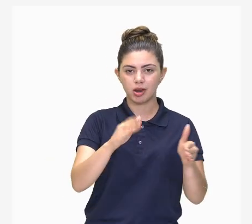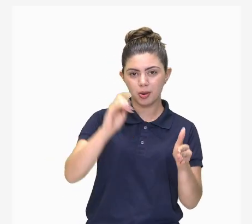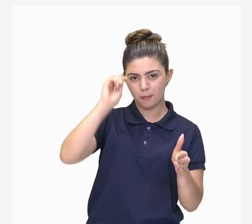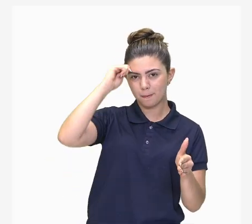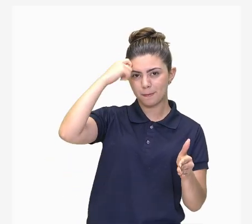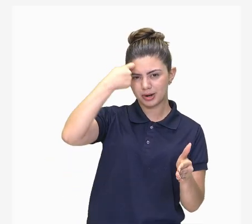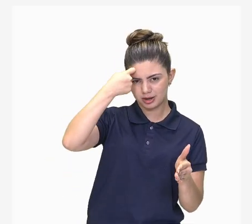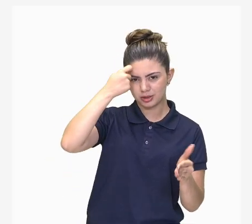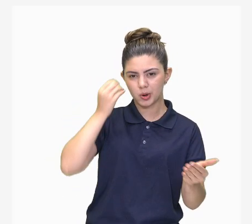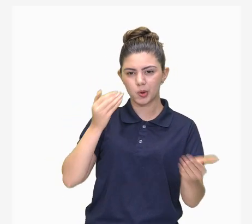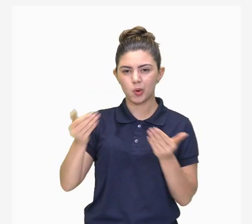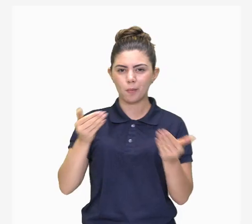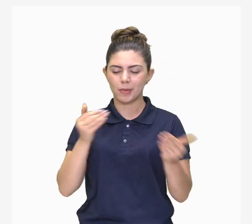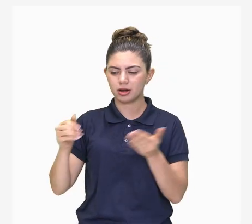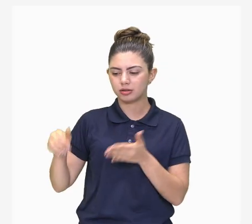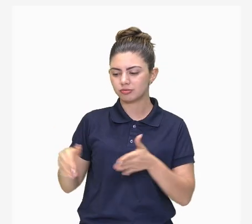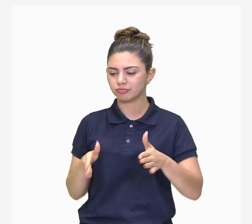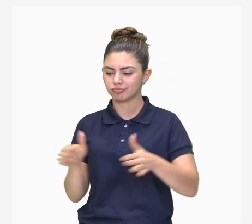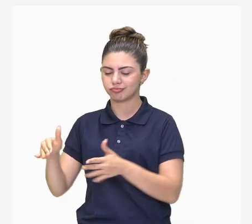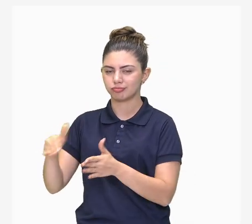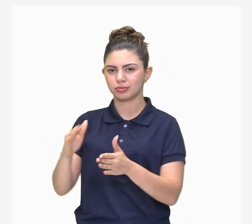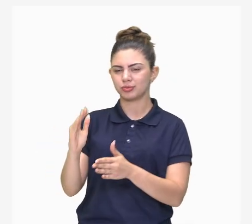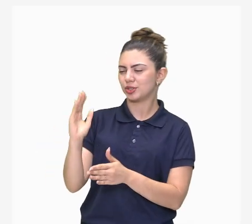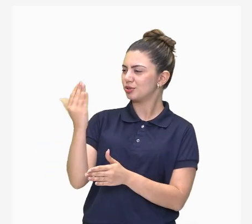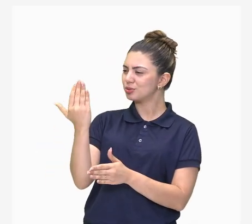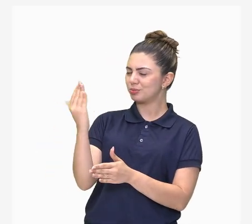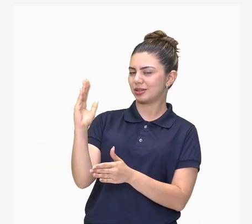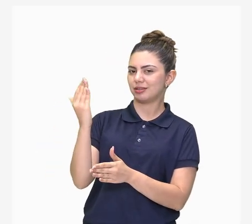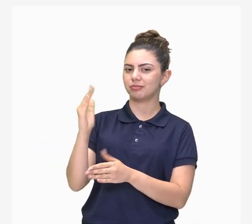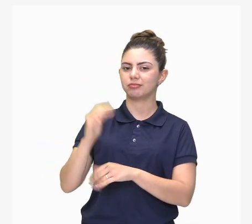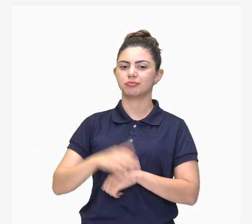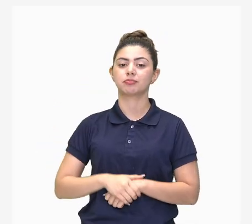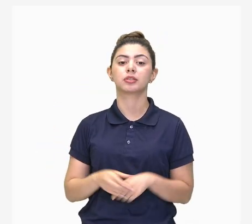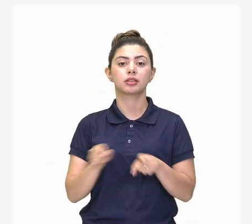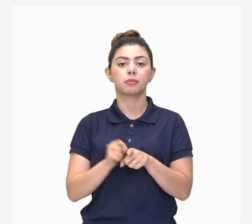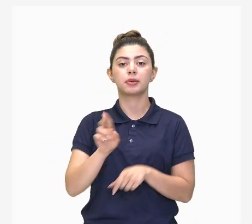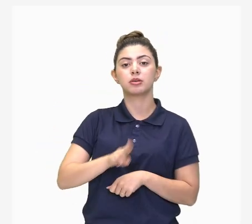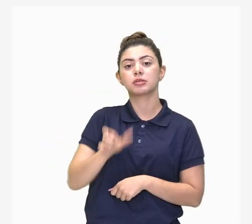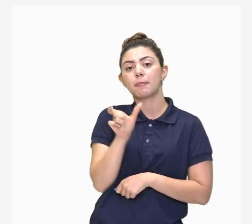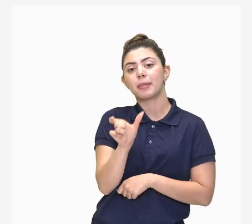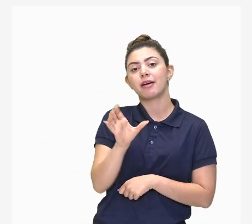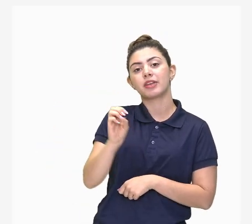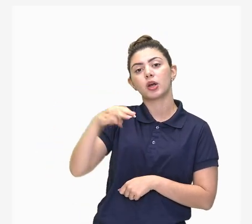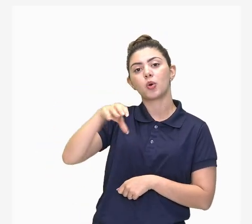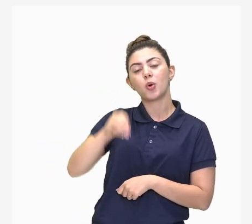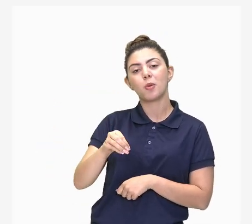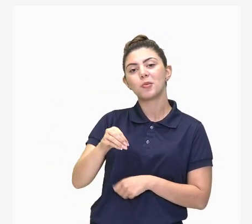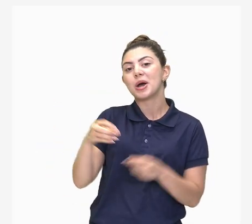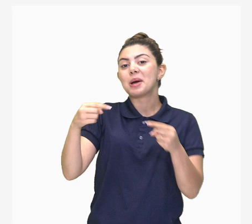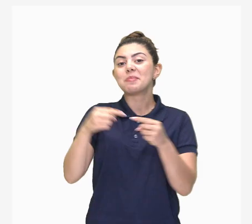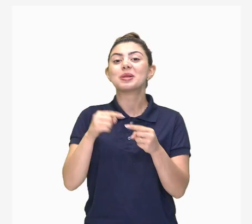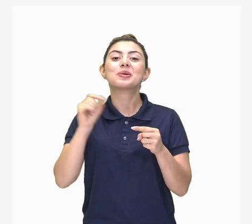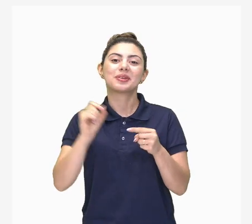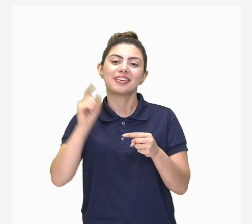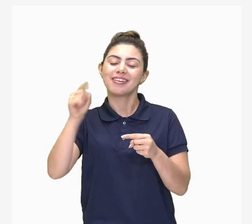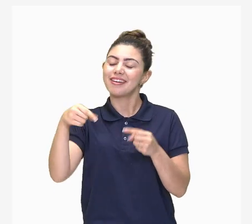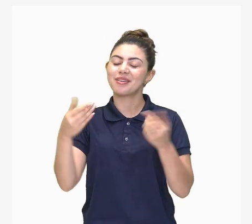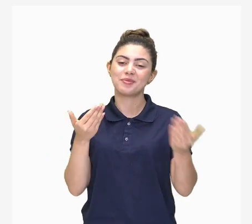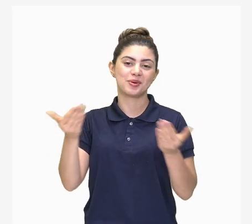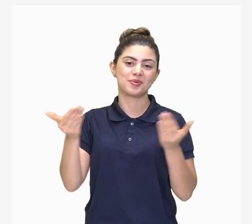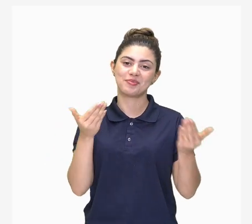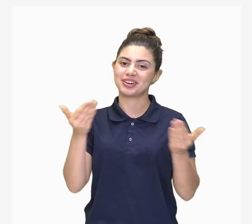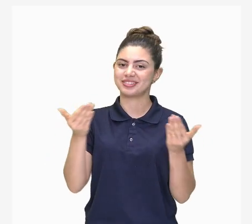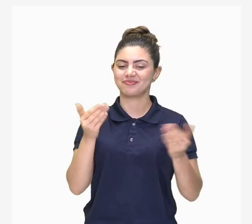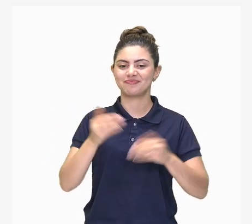à estrada de um espelho líquido. E a palavra como, que expressa, né, essa